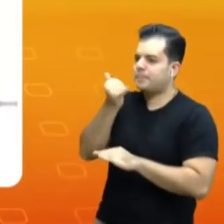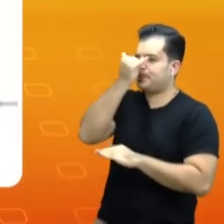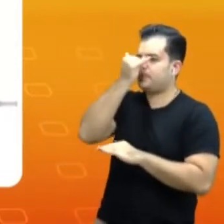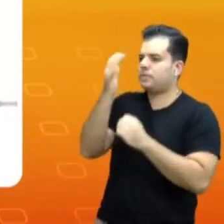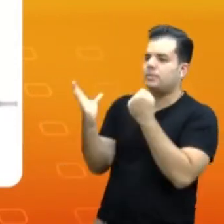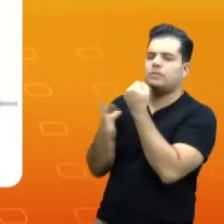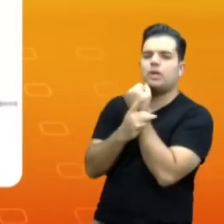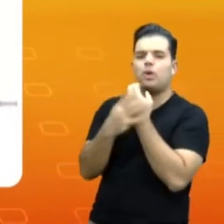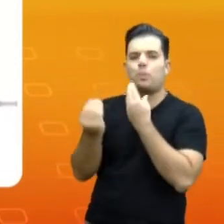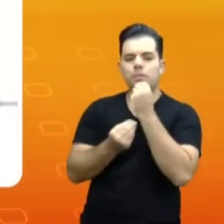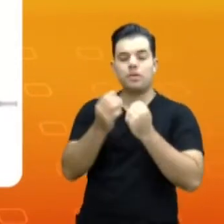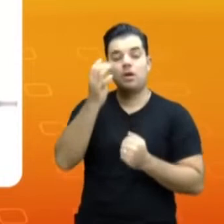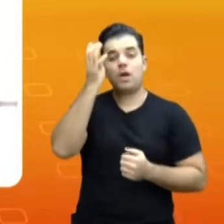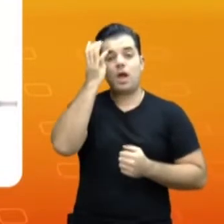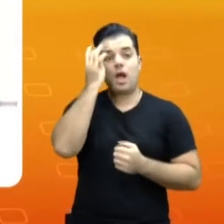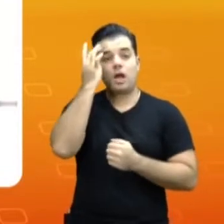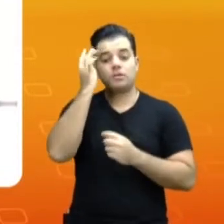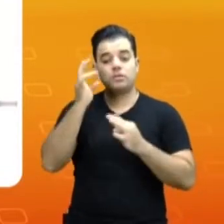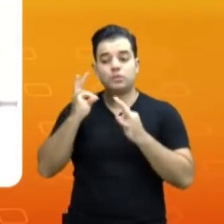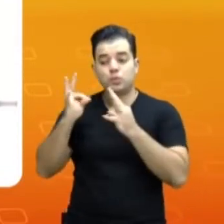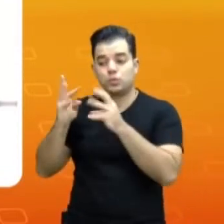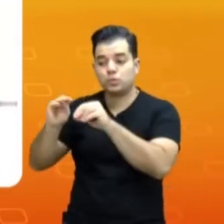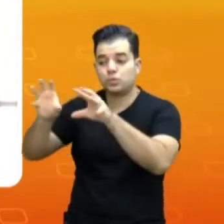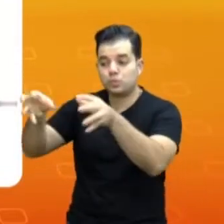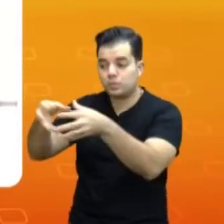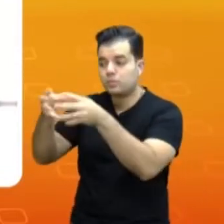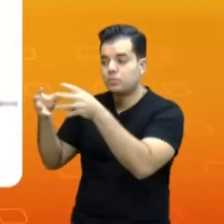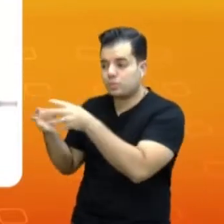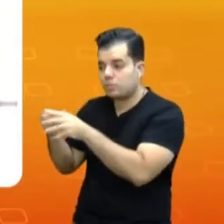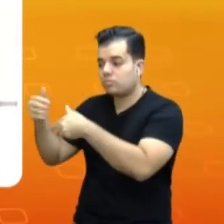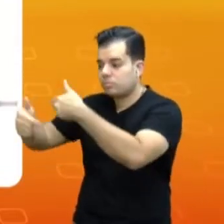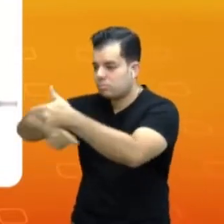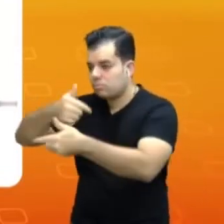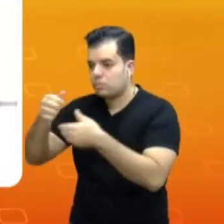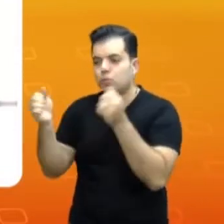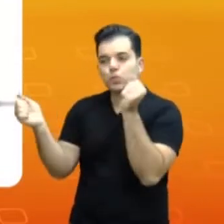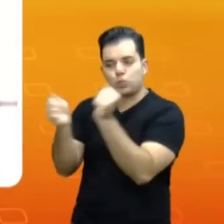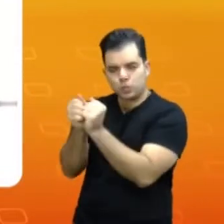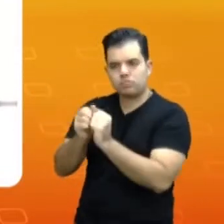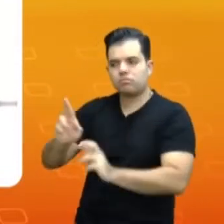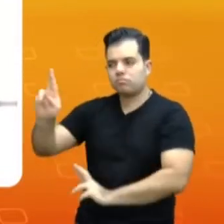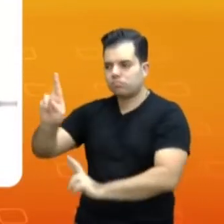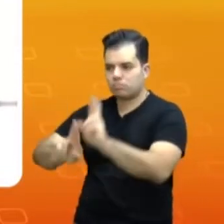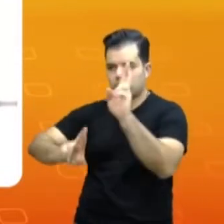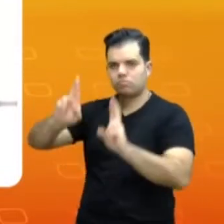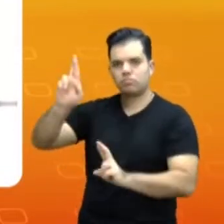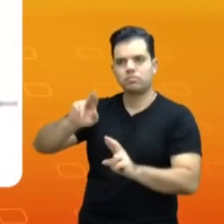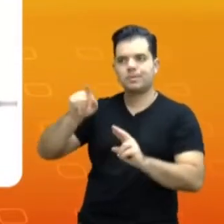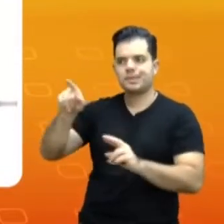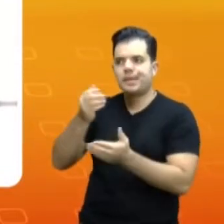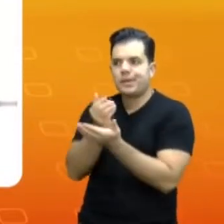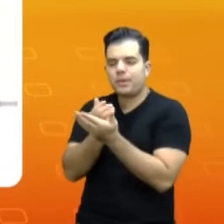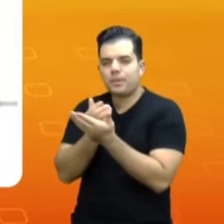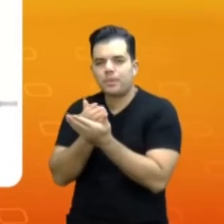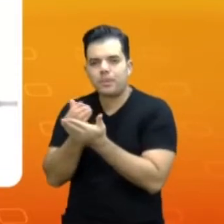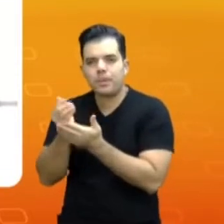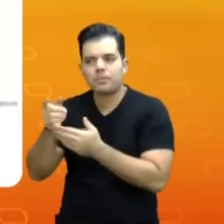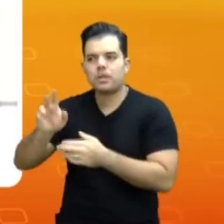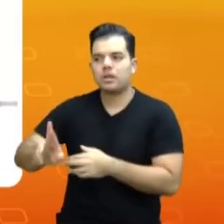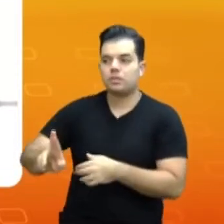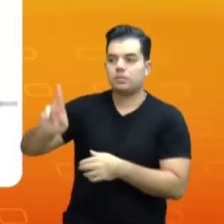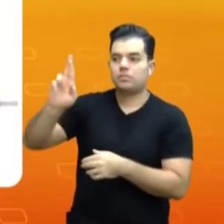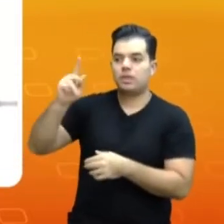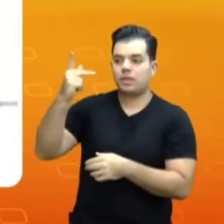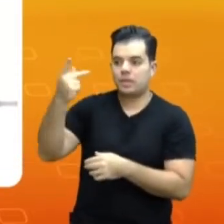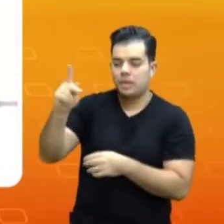Eu acho que é um conjunto de responsáveis para que isso não aconteça, né? Você tem desde a origem lá que a responsabilidade é por conta da